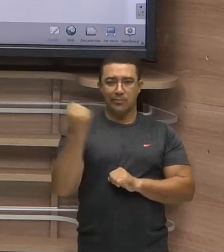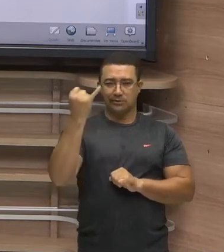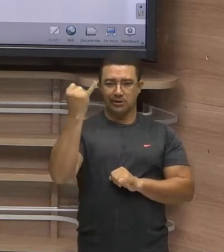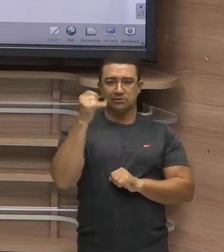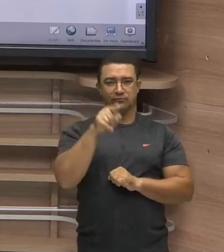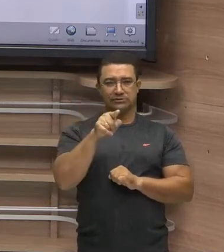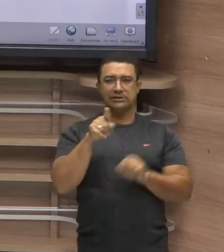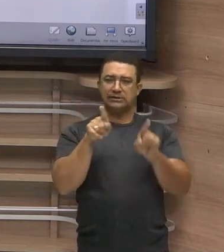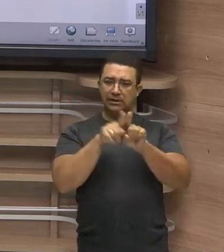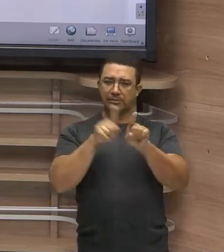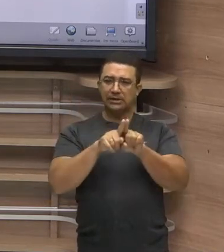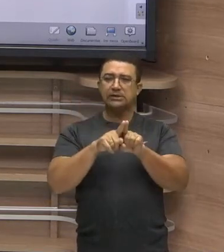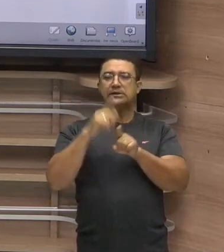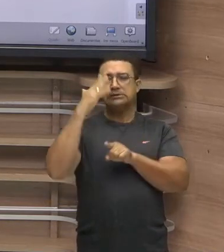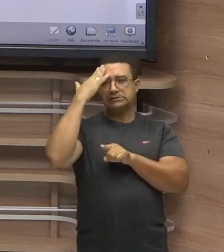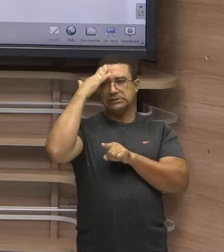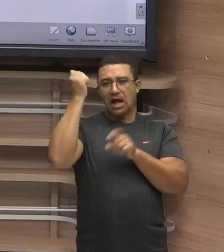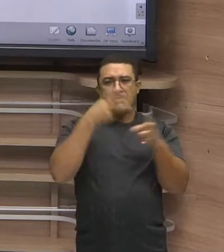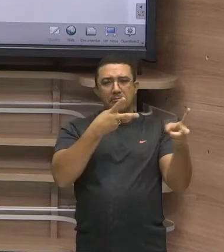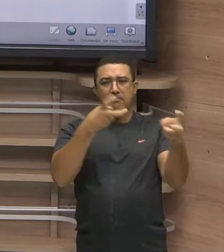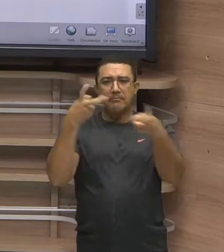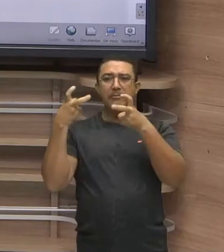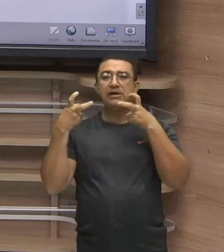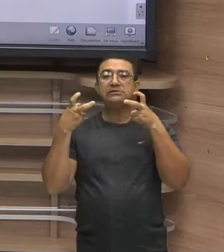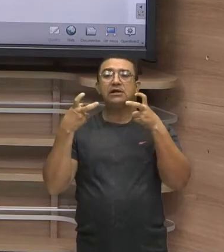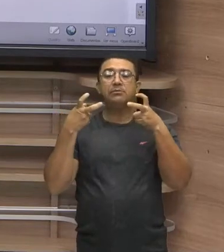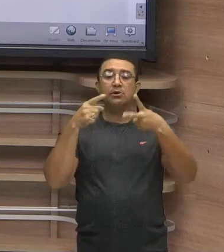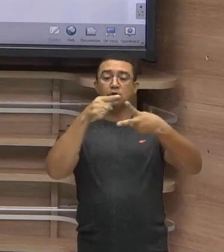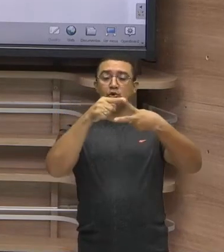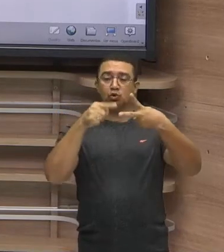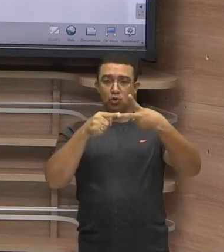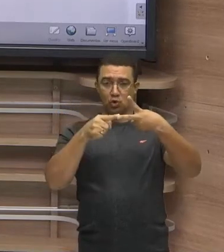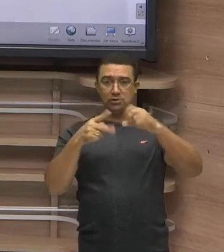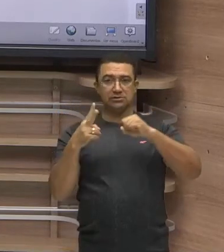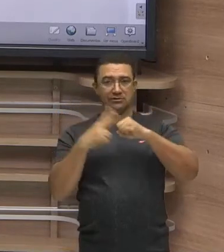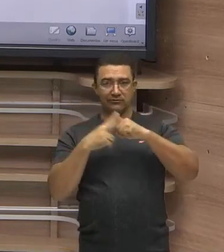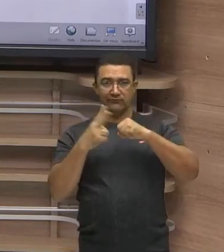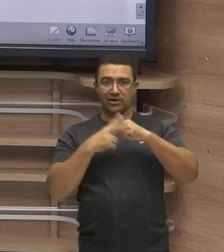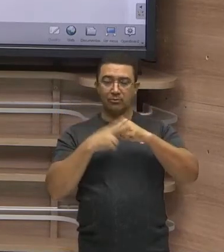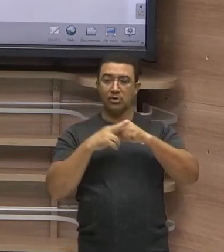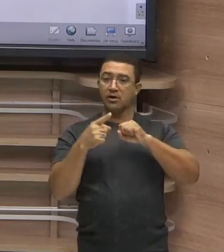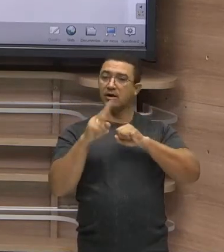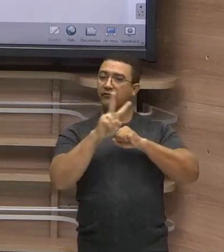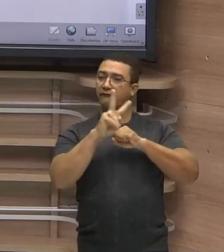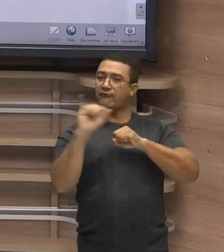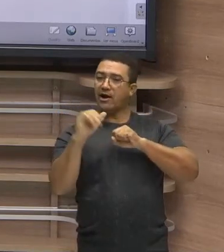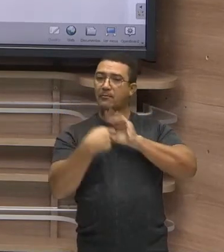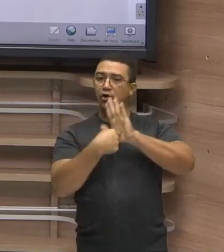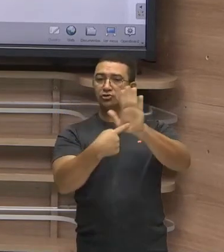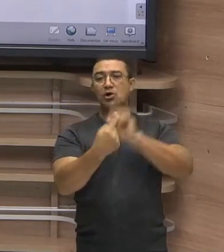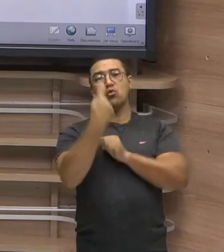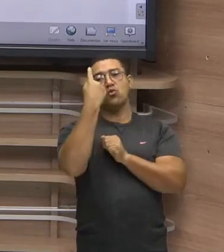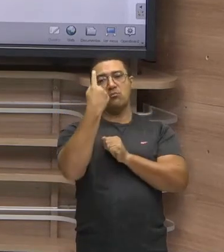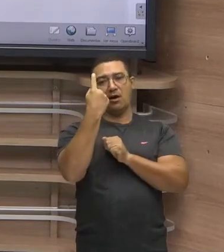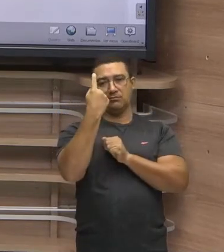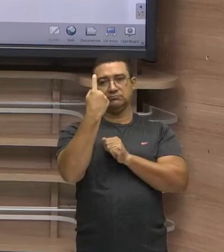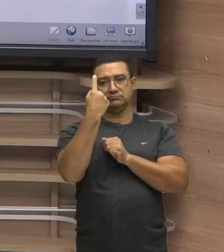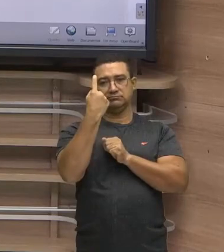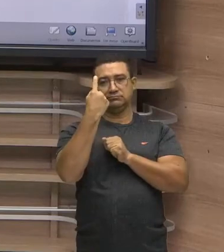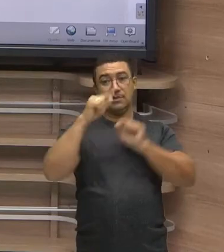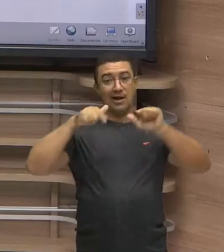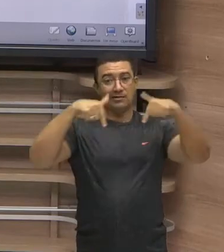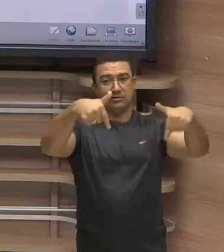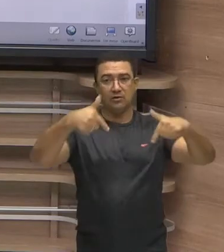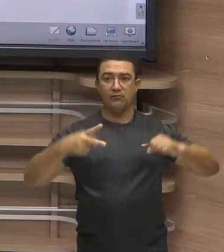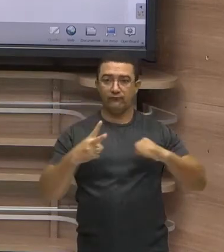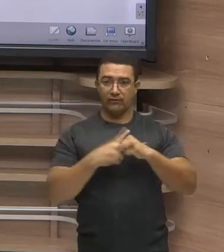também distinguir esses 2 verbos que vão indicar apenas uma ação verbal. Então, notem